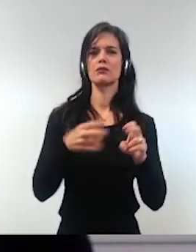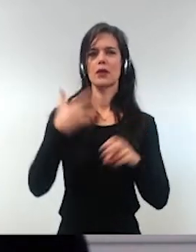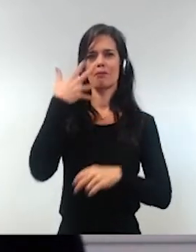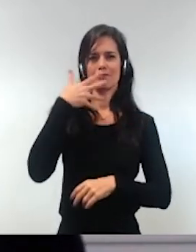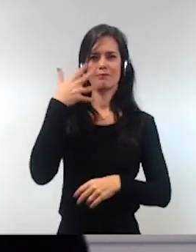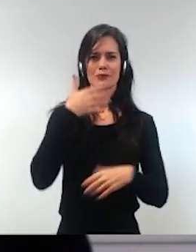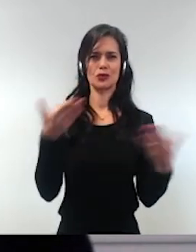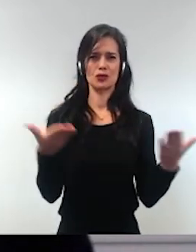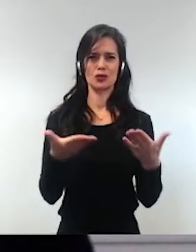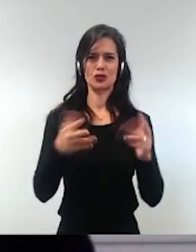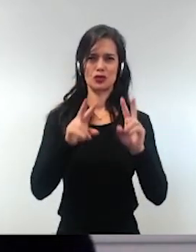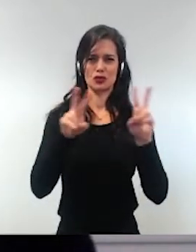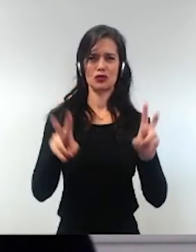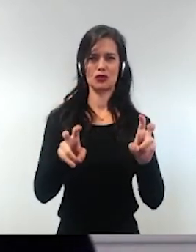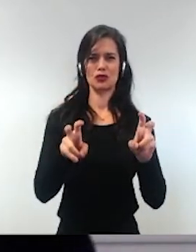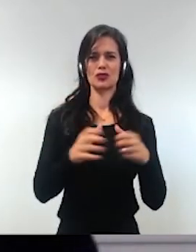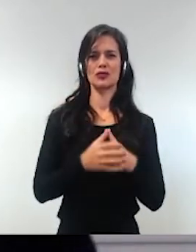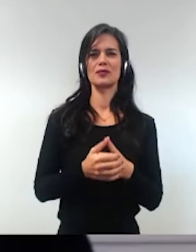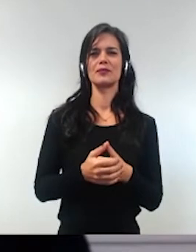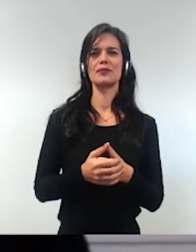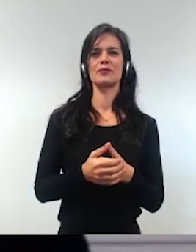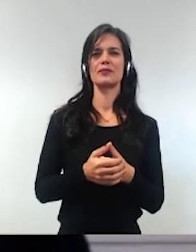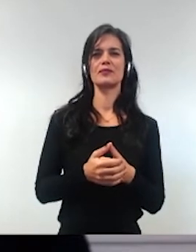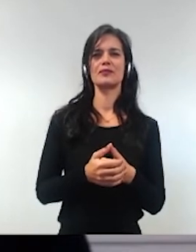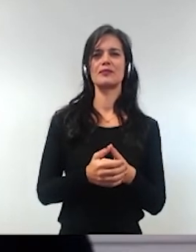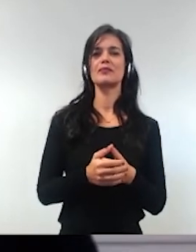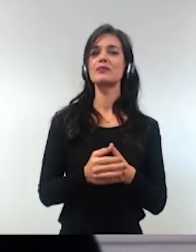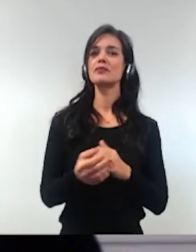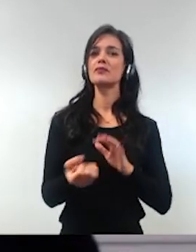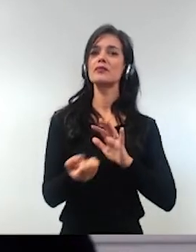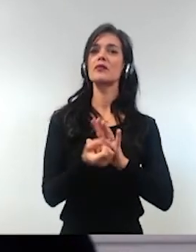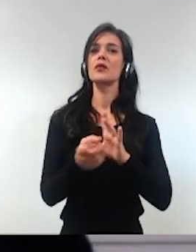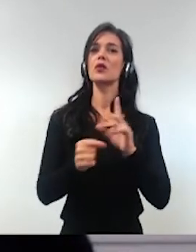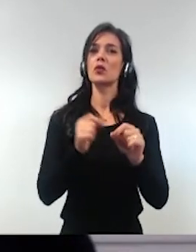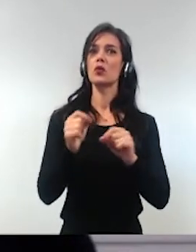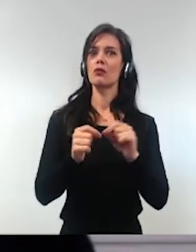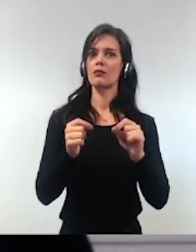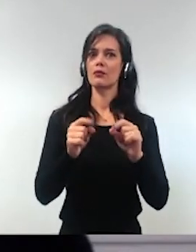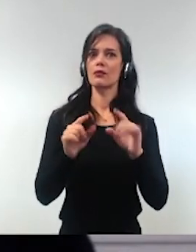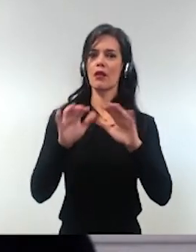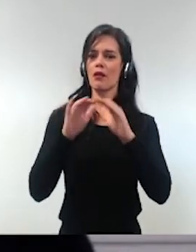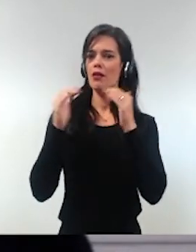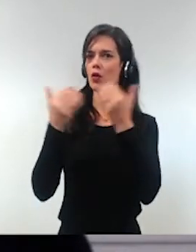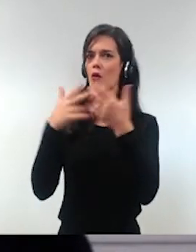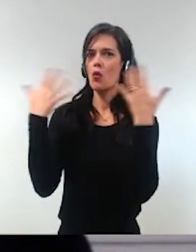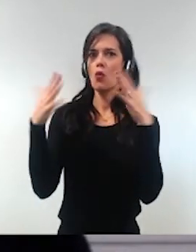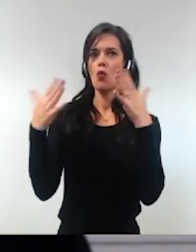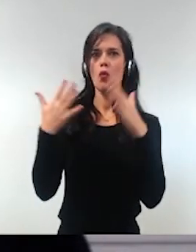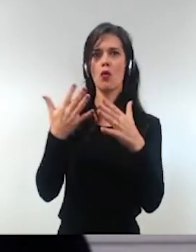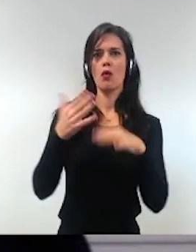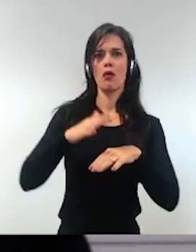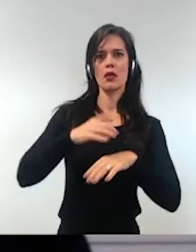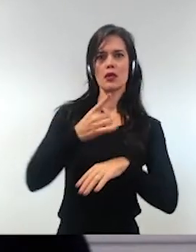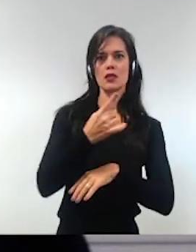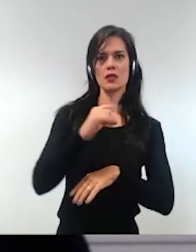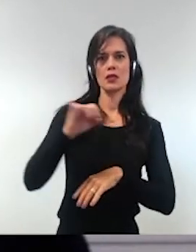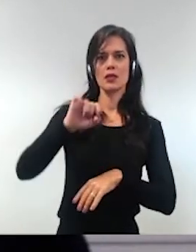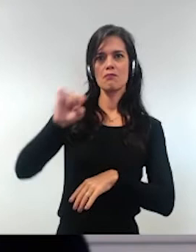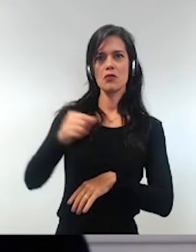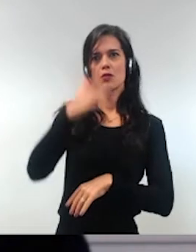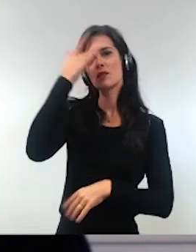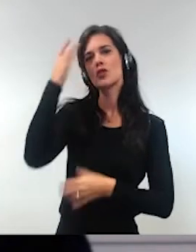fala e registrando que o evento, o sucesso desse evento, mais de 100 mil pessoas se